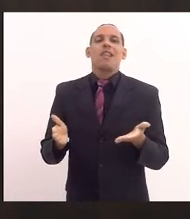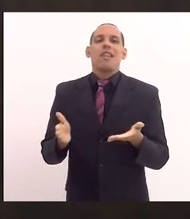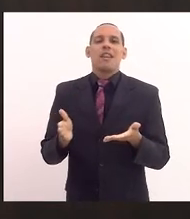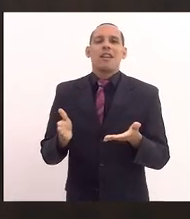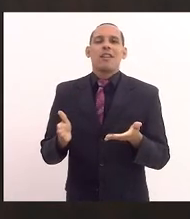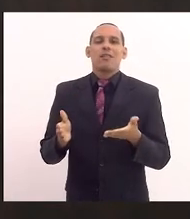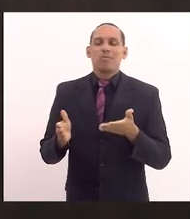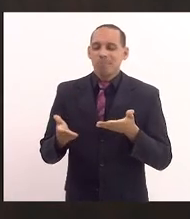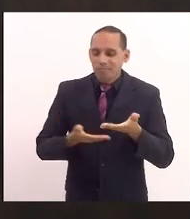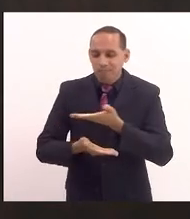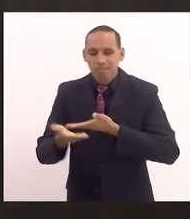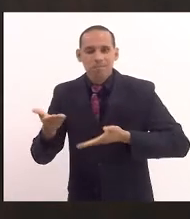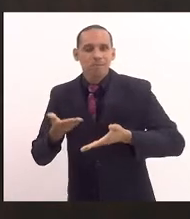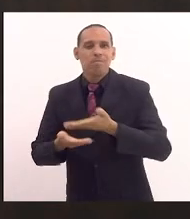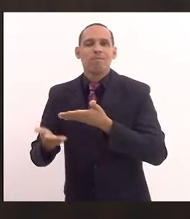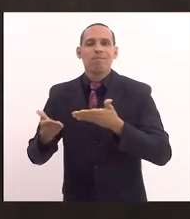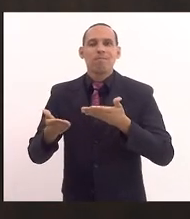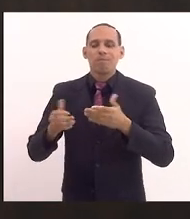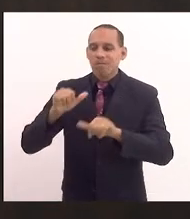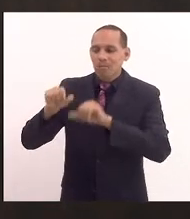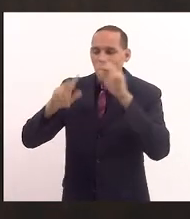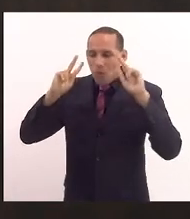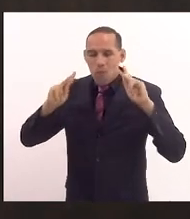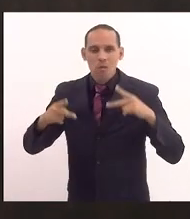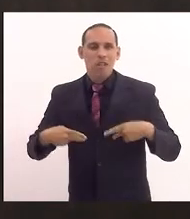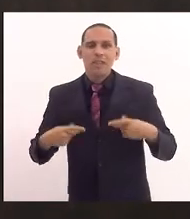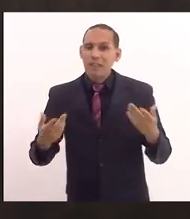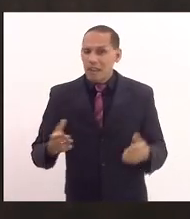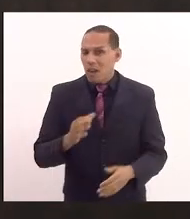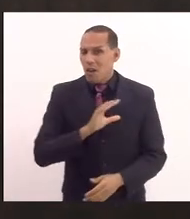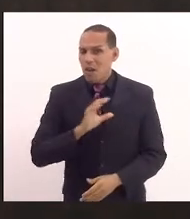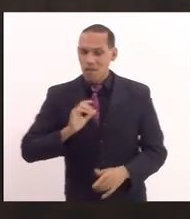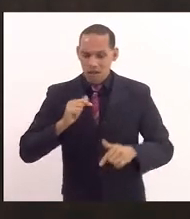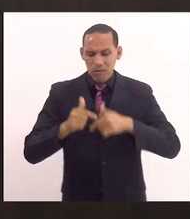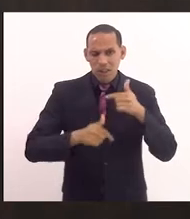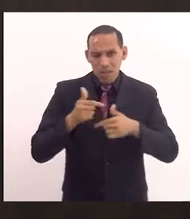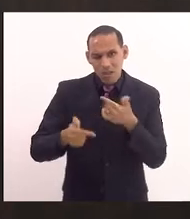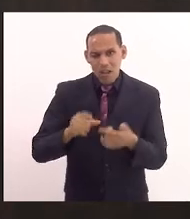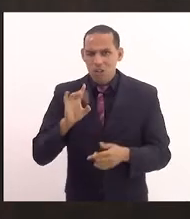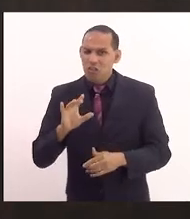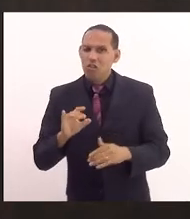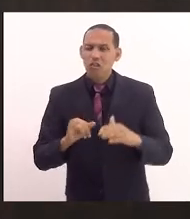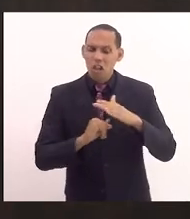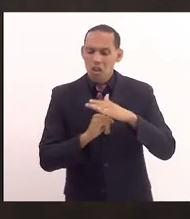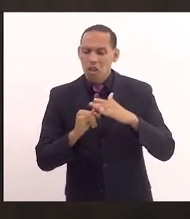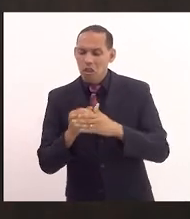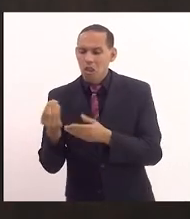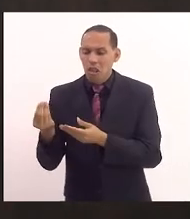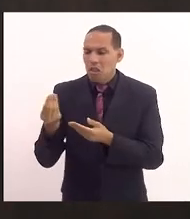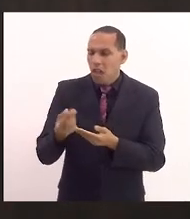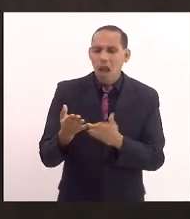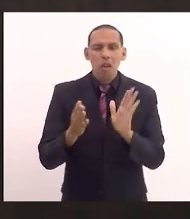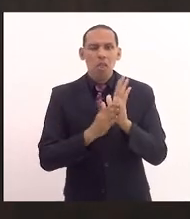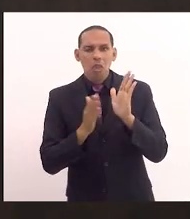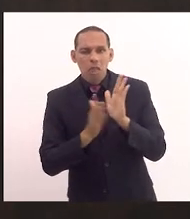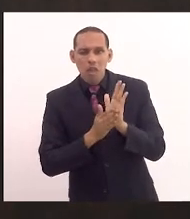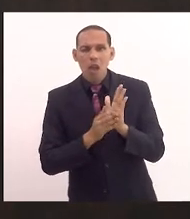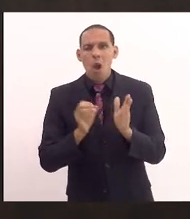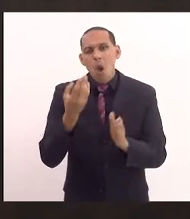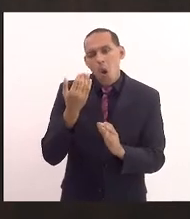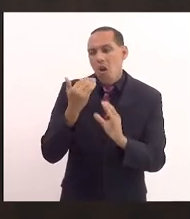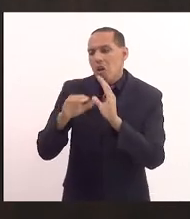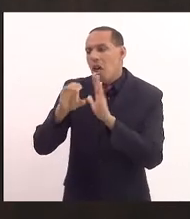percebam que o trabalho dessa comissão ele é muito mais do que um trabalho institucional de apresentação de proposições, de envio